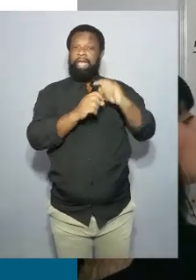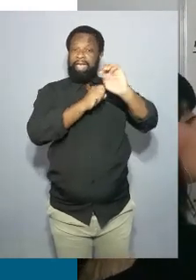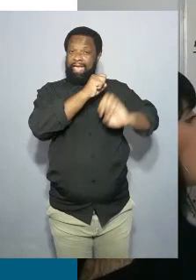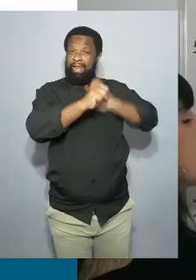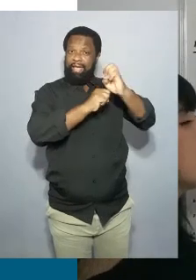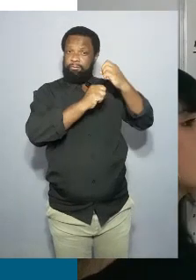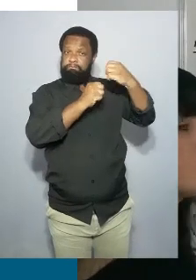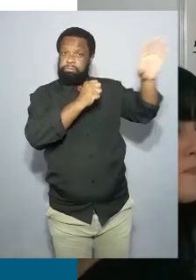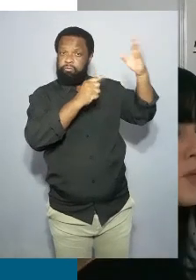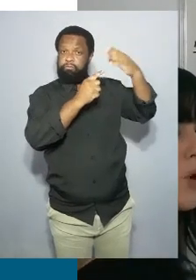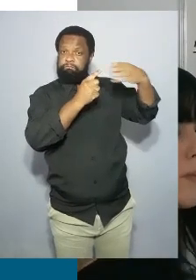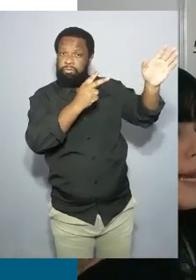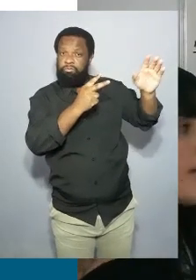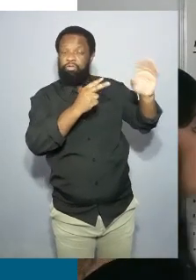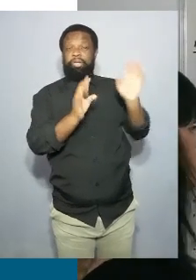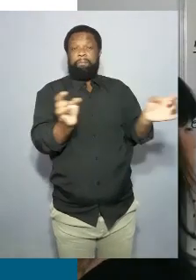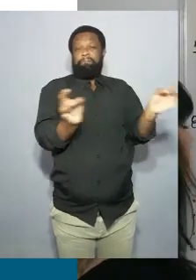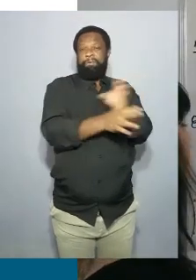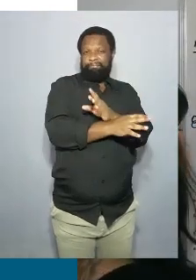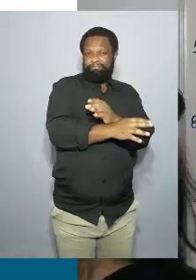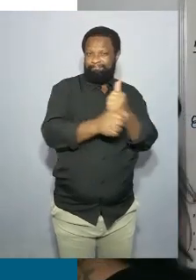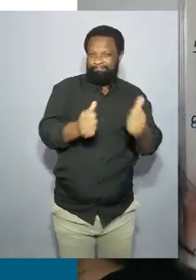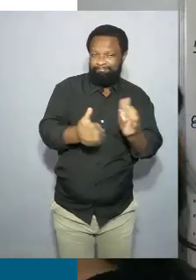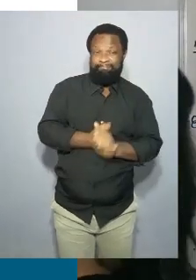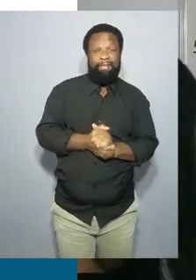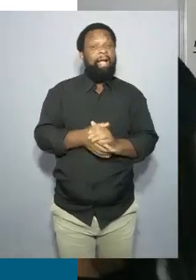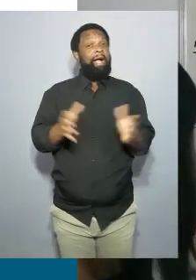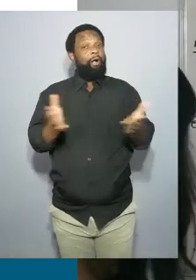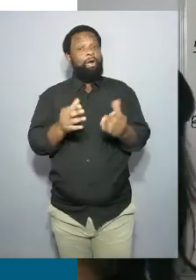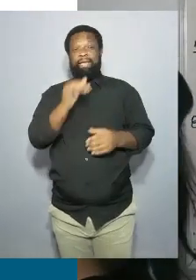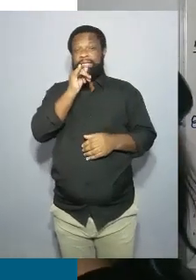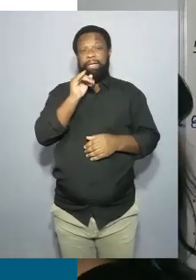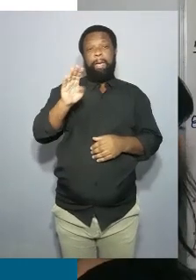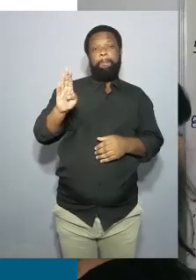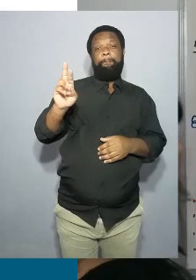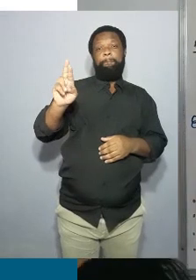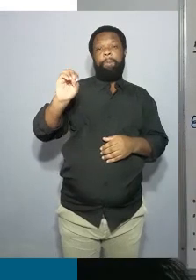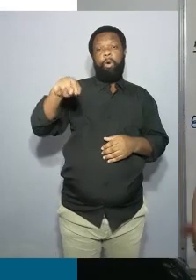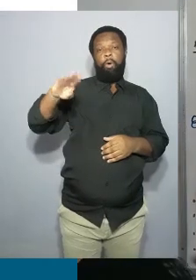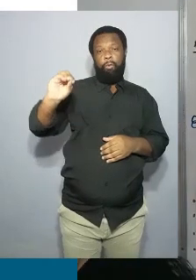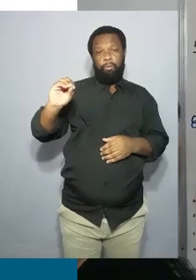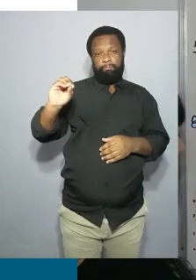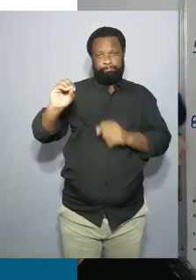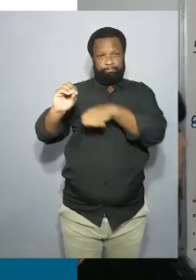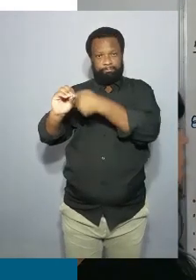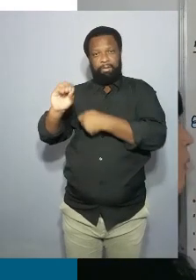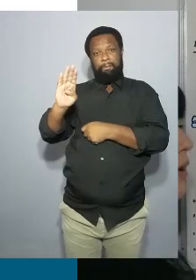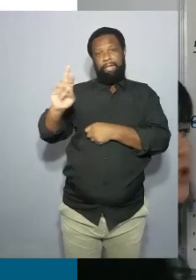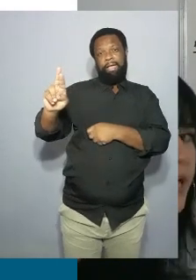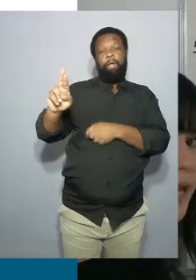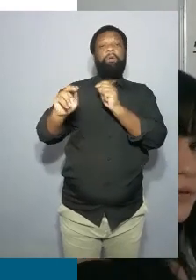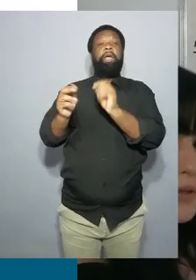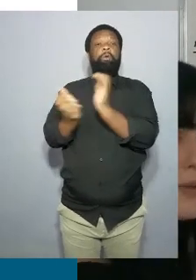eles se estabilizam. Combinado? Bom, aqui eu coloquei o exemplo do bromo. O bromo ele é